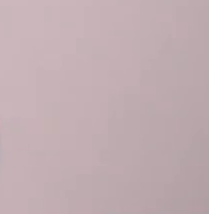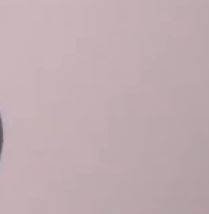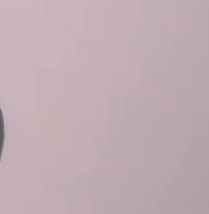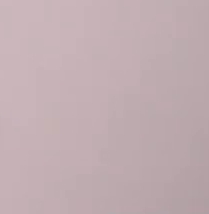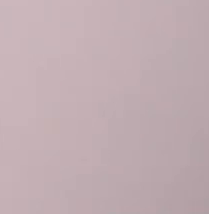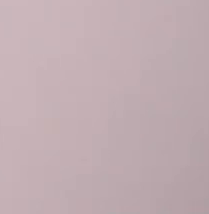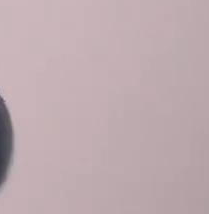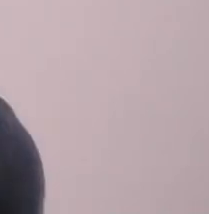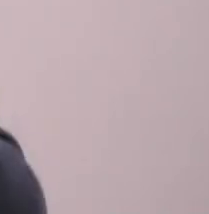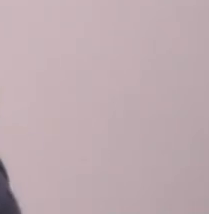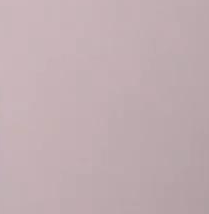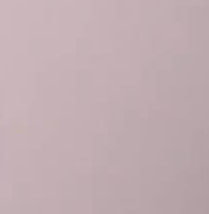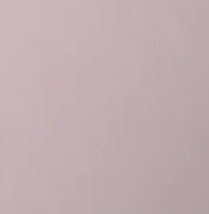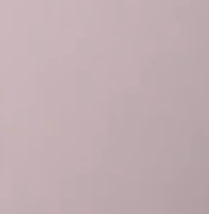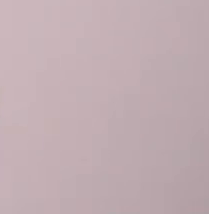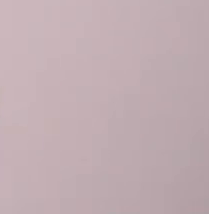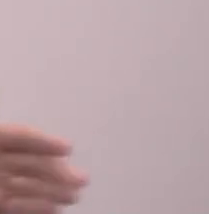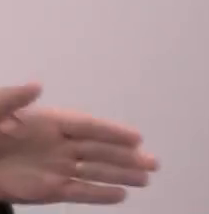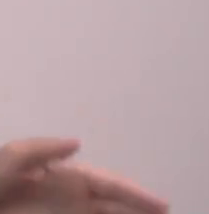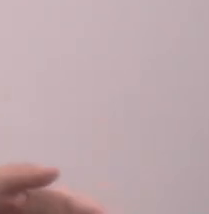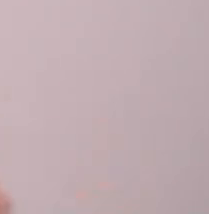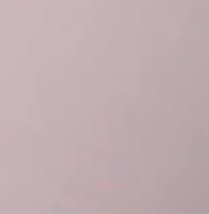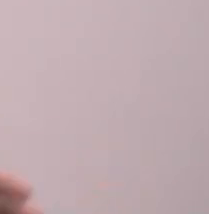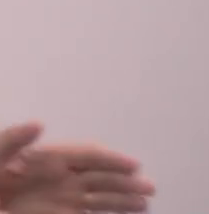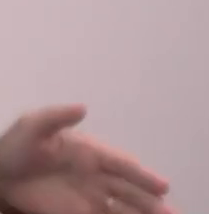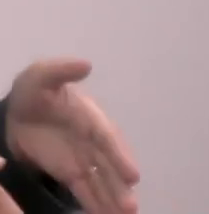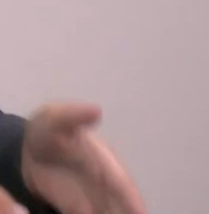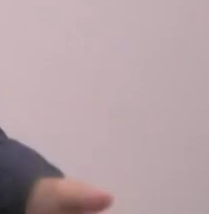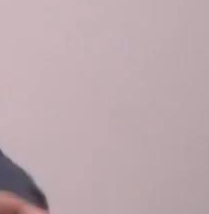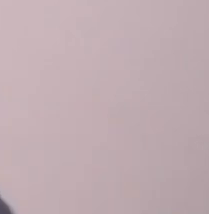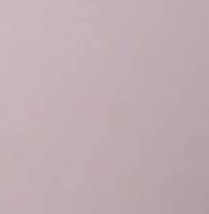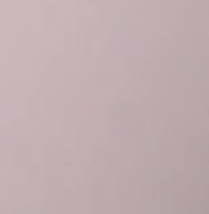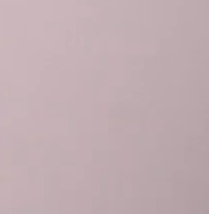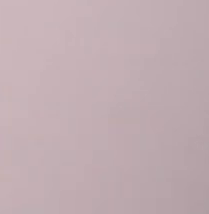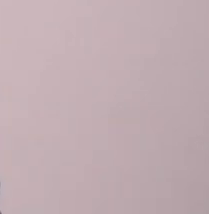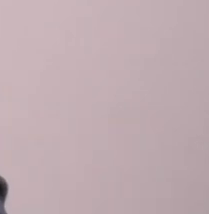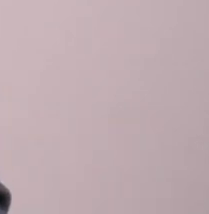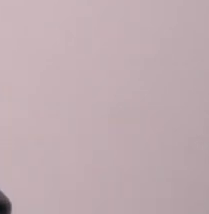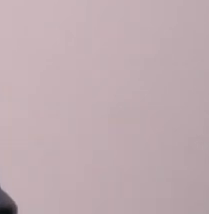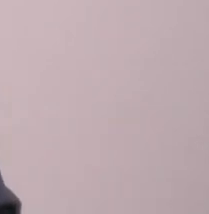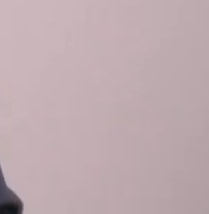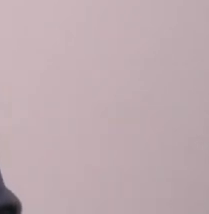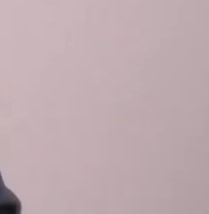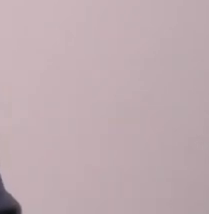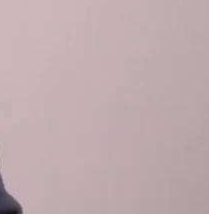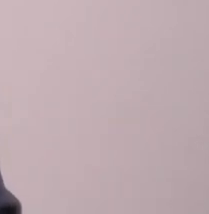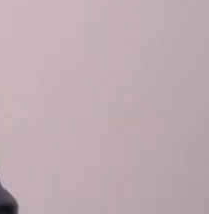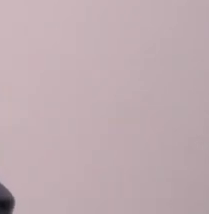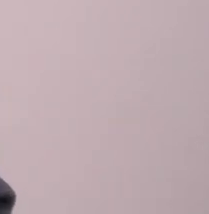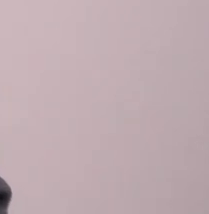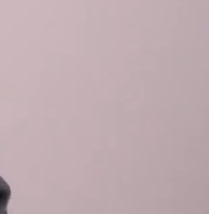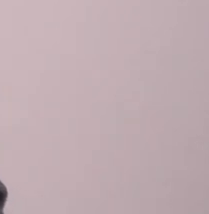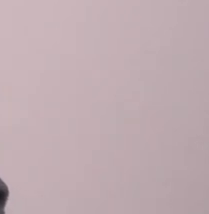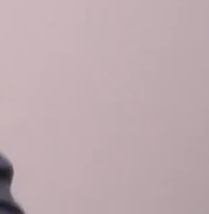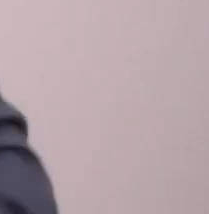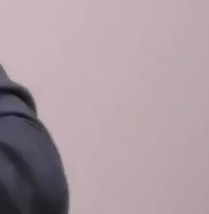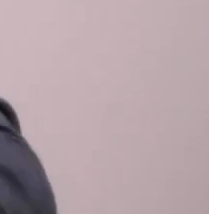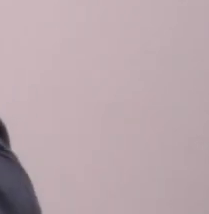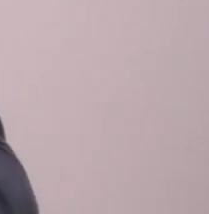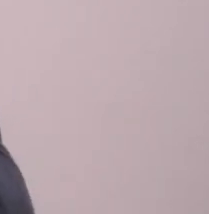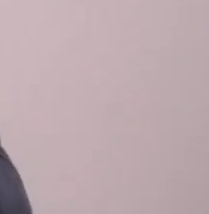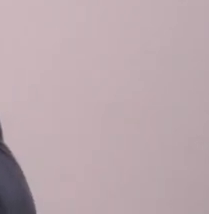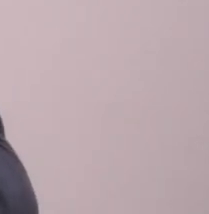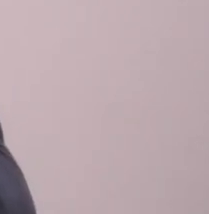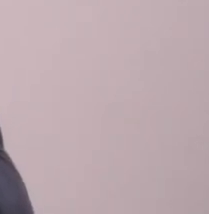Oeste. Se isso não for incorporado, emendas que a deputada Lucinha fez que vão nesse sentido, emendas que eu fiz que vão nesse sentido, se isso